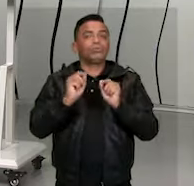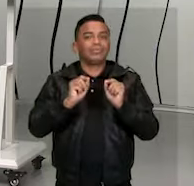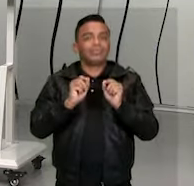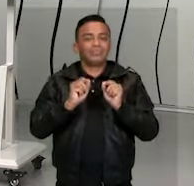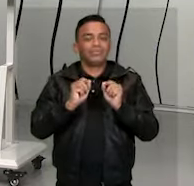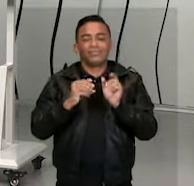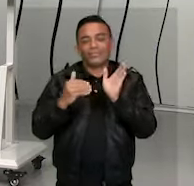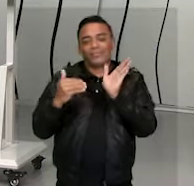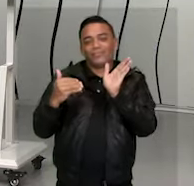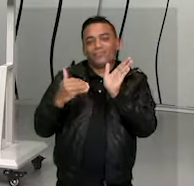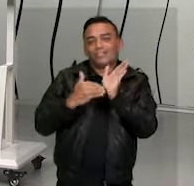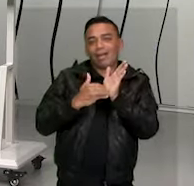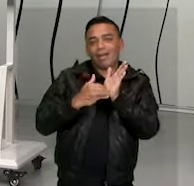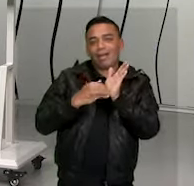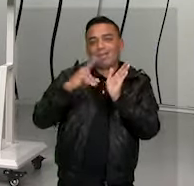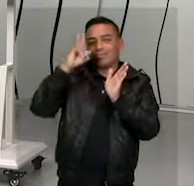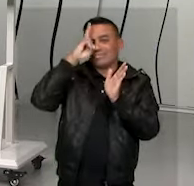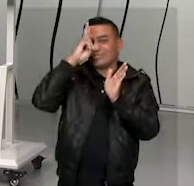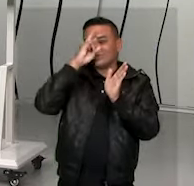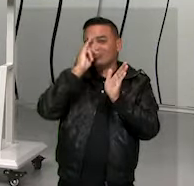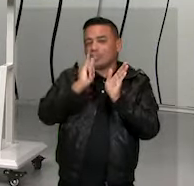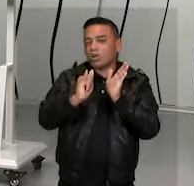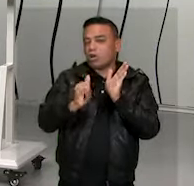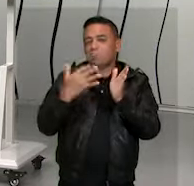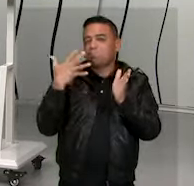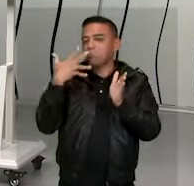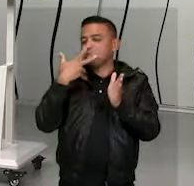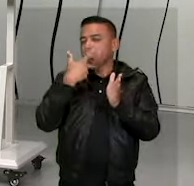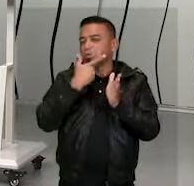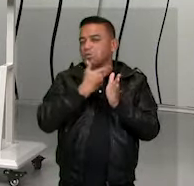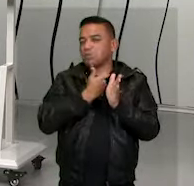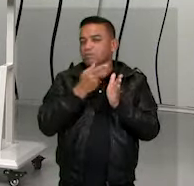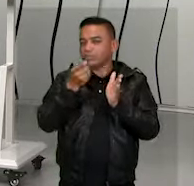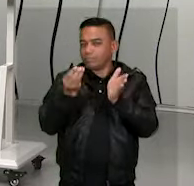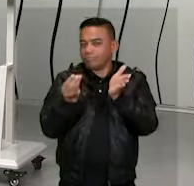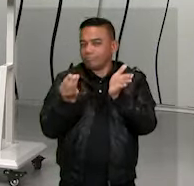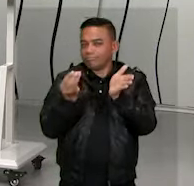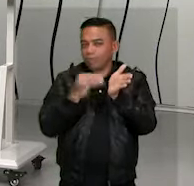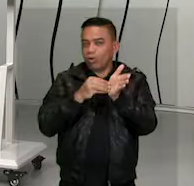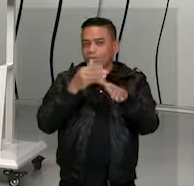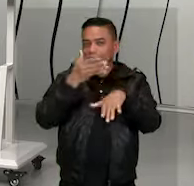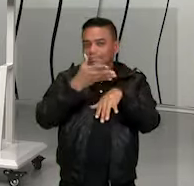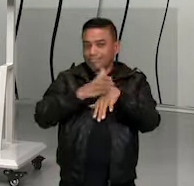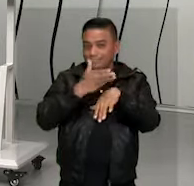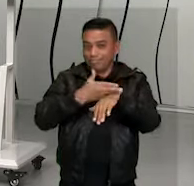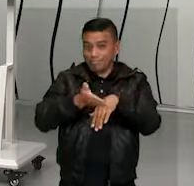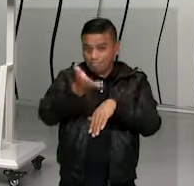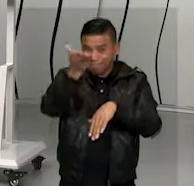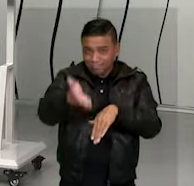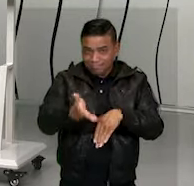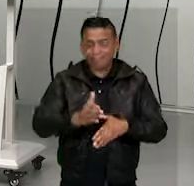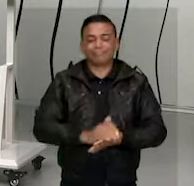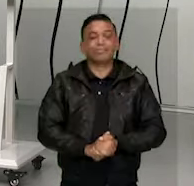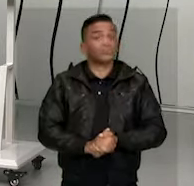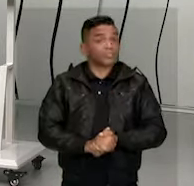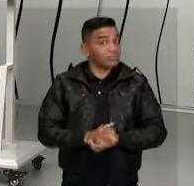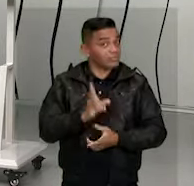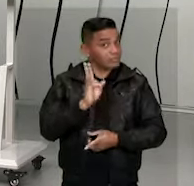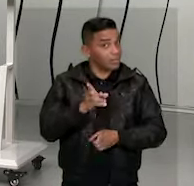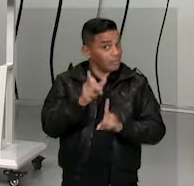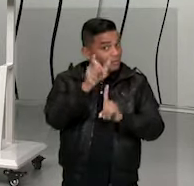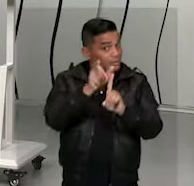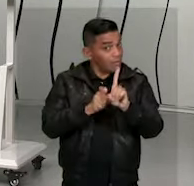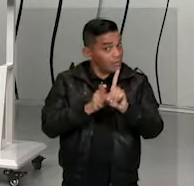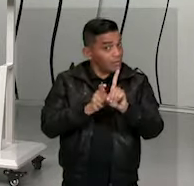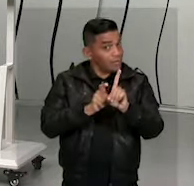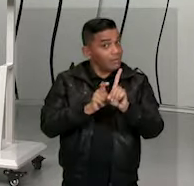belo final para esse conto, tá? Mas mantenha-se como narrador